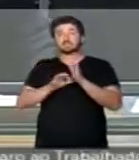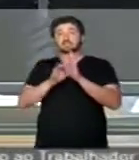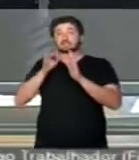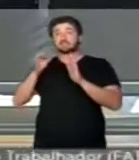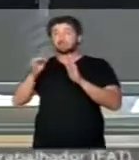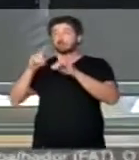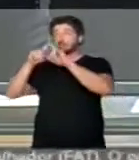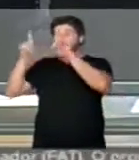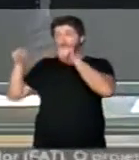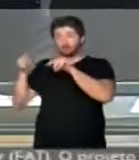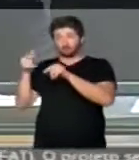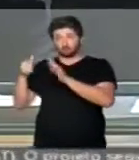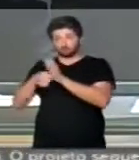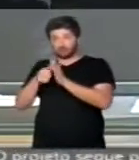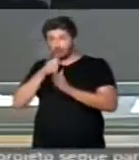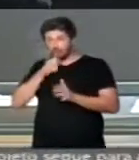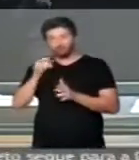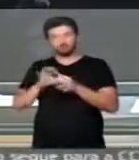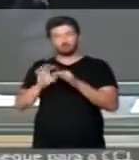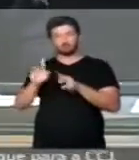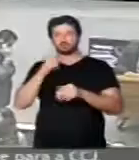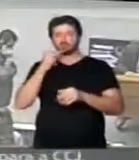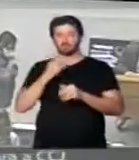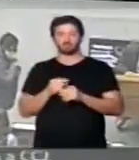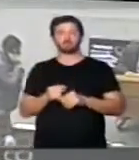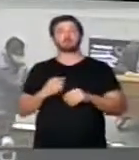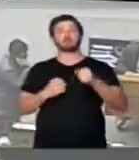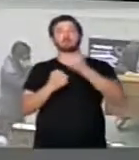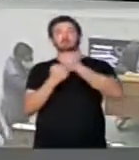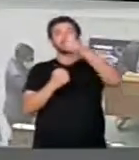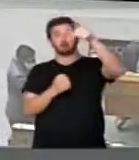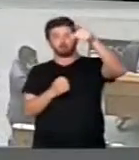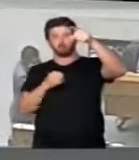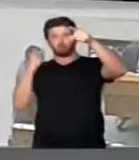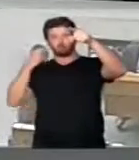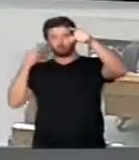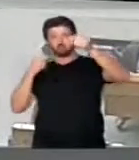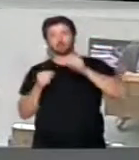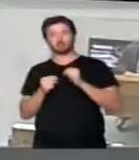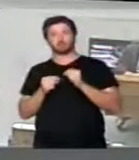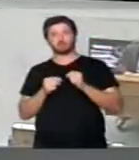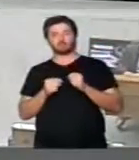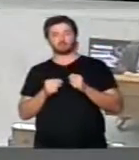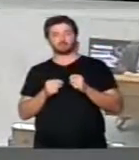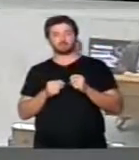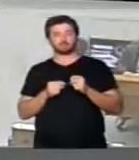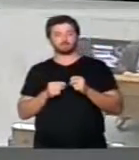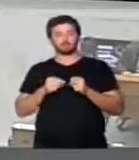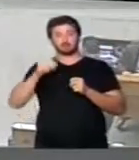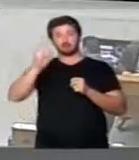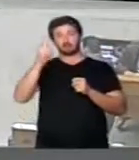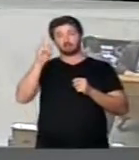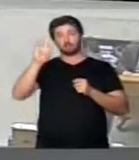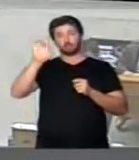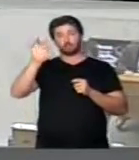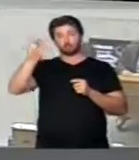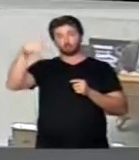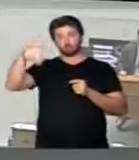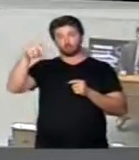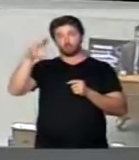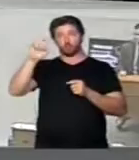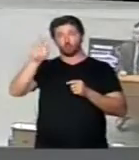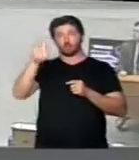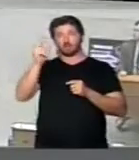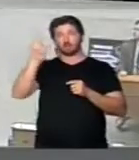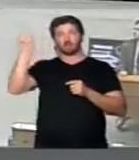painel. Deputado Edmilson. Só para me solidarizar com o vereador Hilton Coelho, de